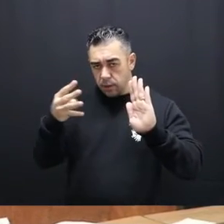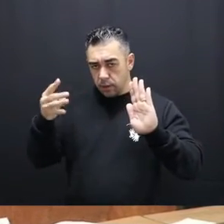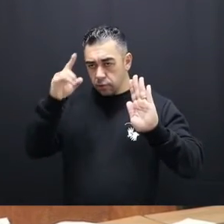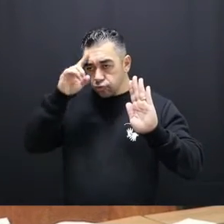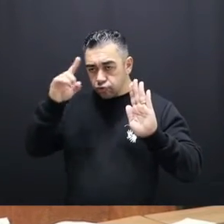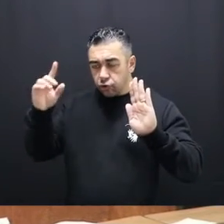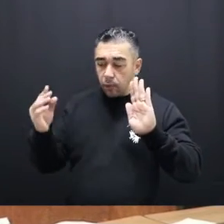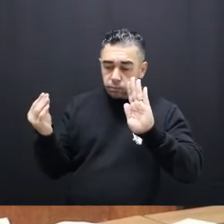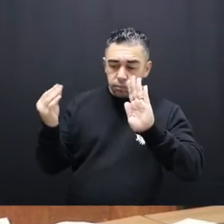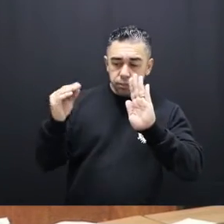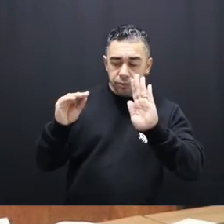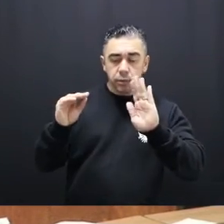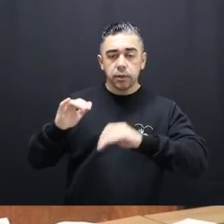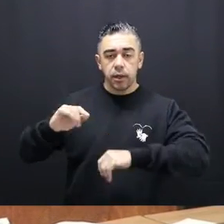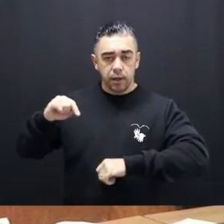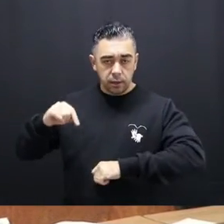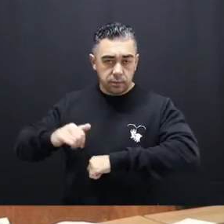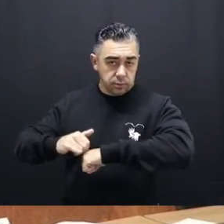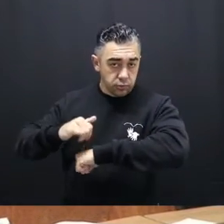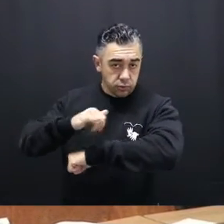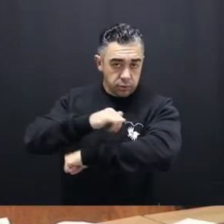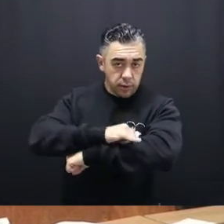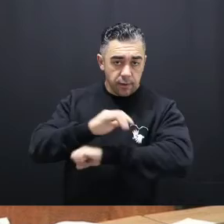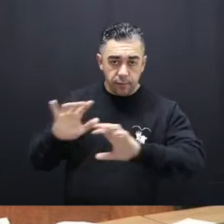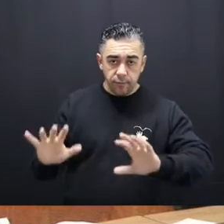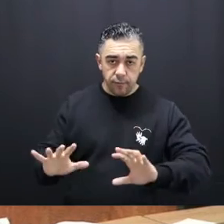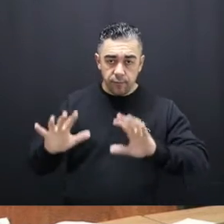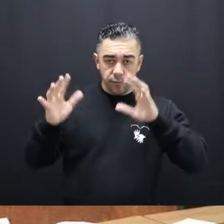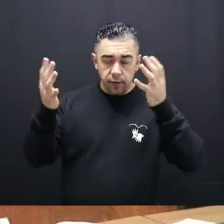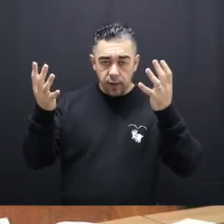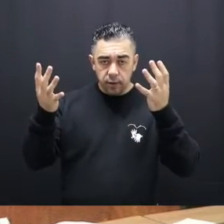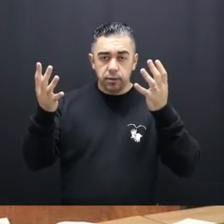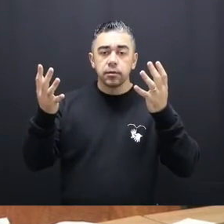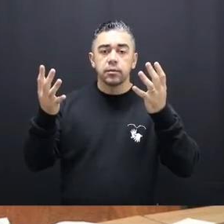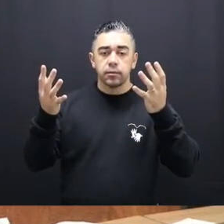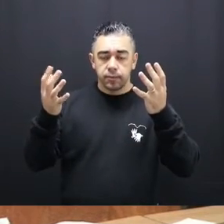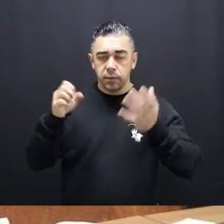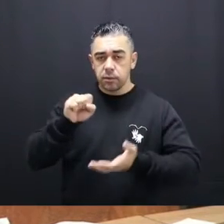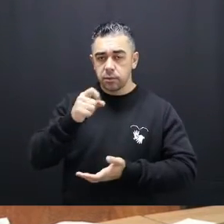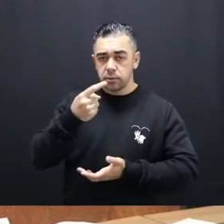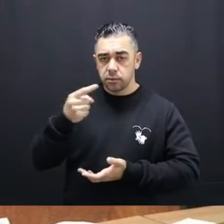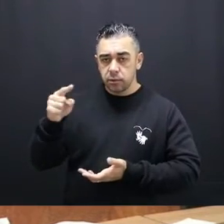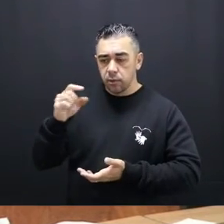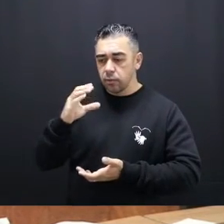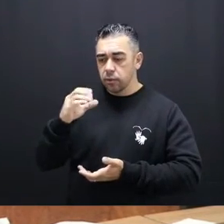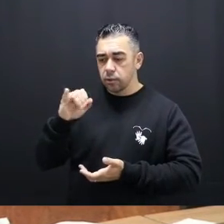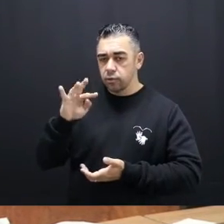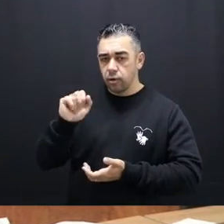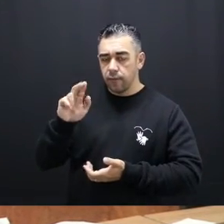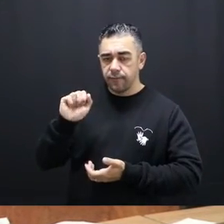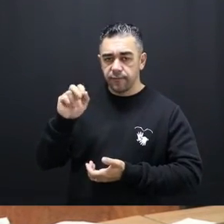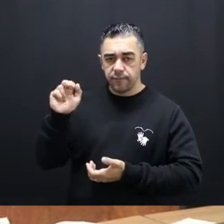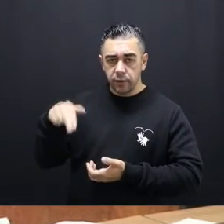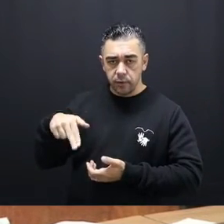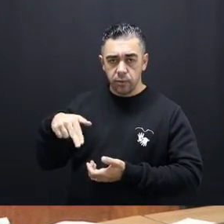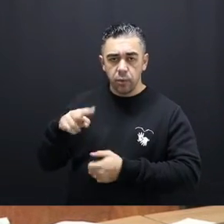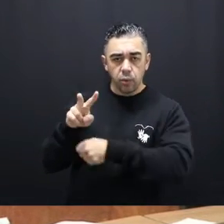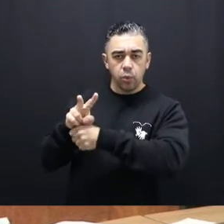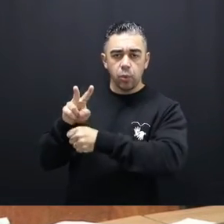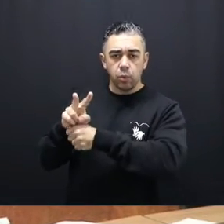de São José dos Pinhais a festa em louvor a São Cristóvão padroeiro dos motoristas